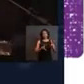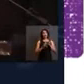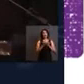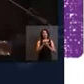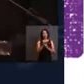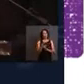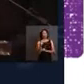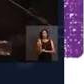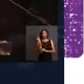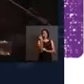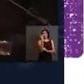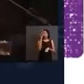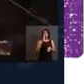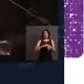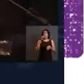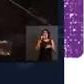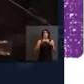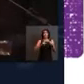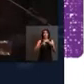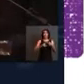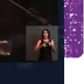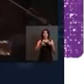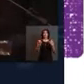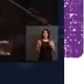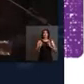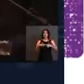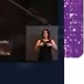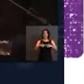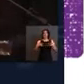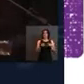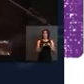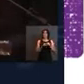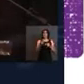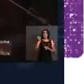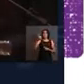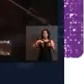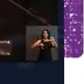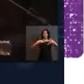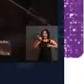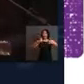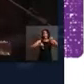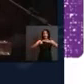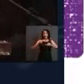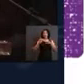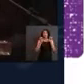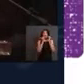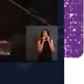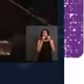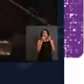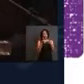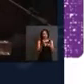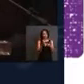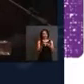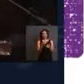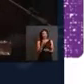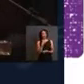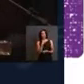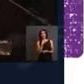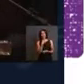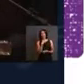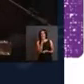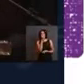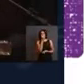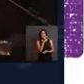essencial para isso, mas é preciso que o eixo de avaliação funcione. A nossa rede